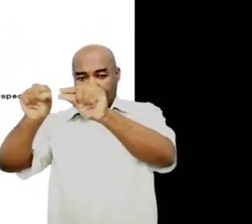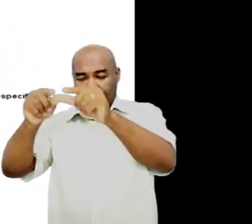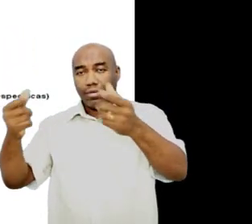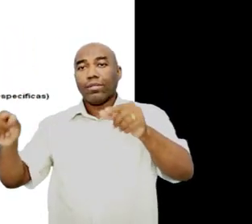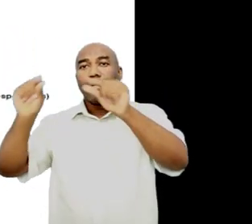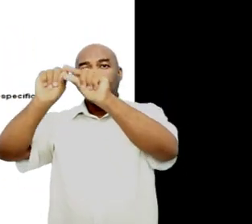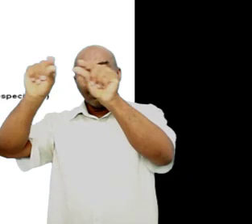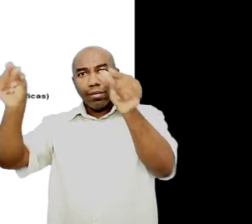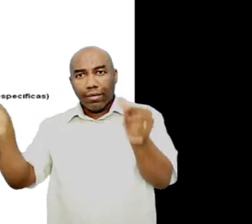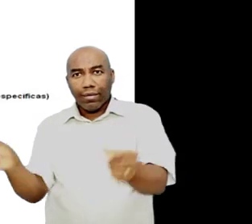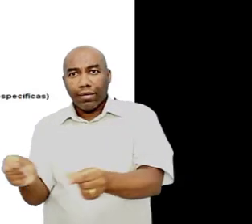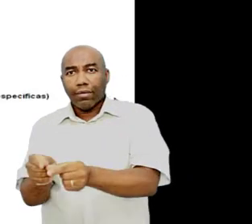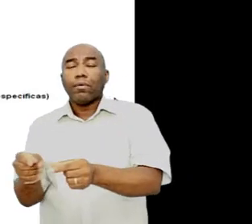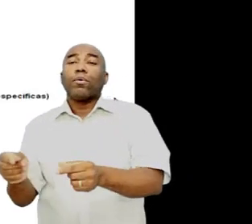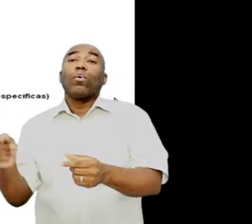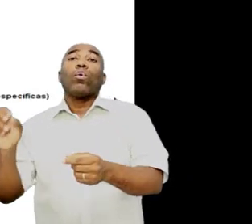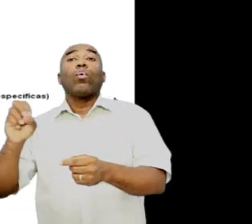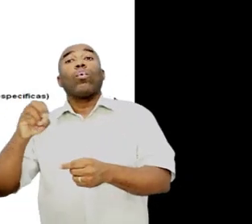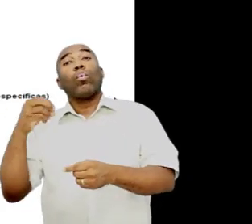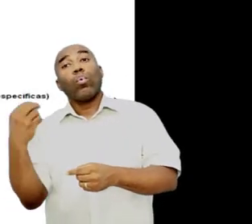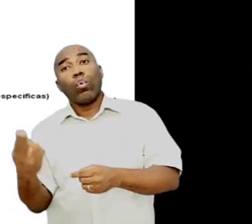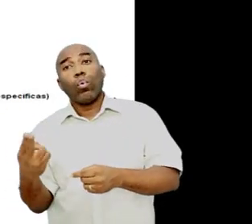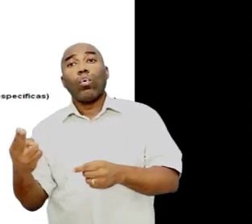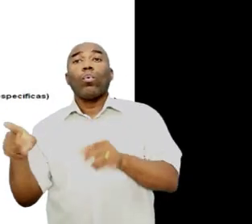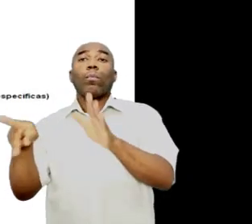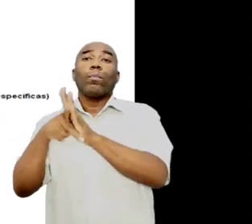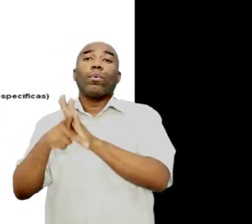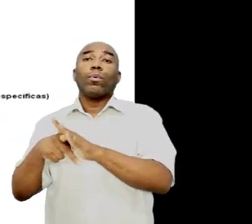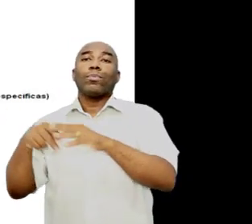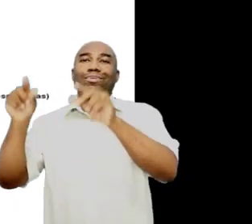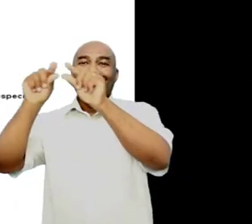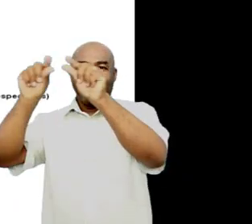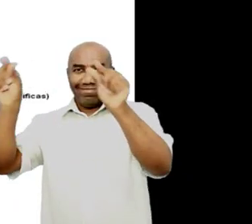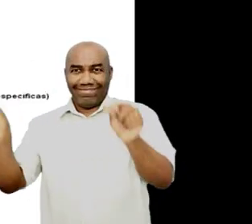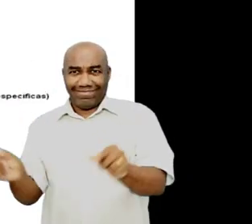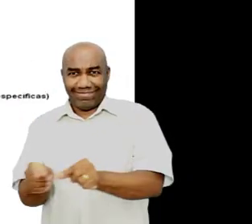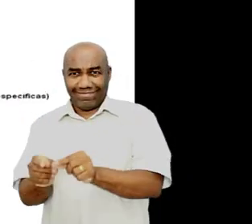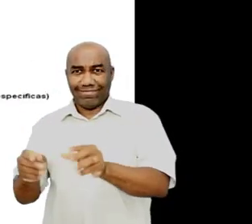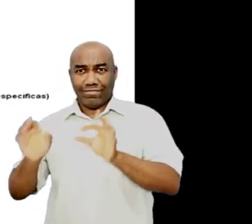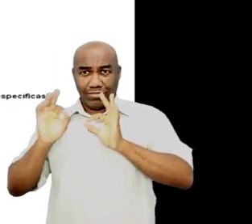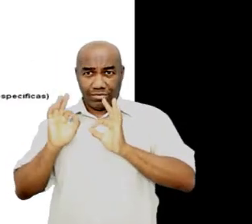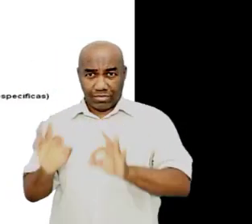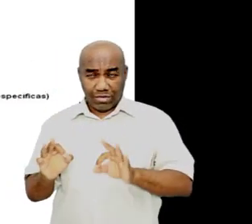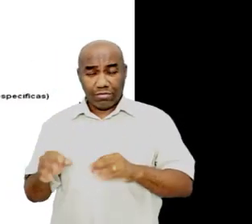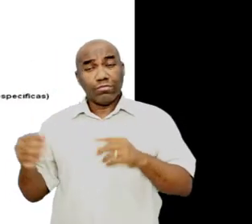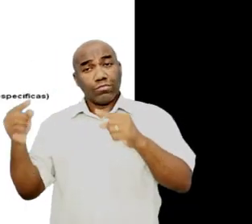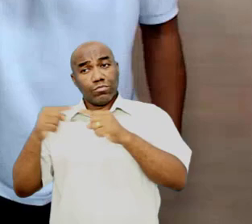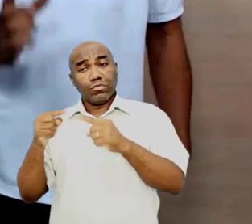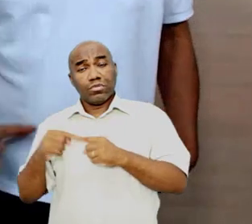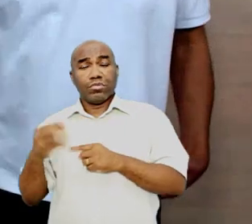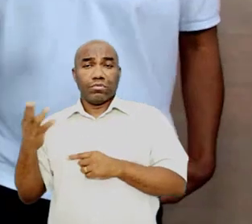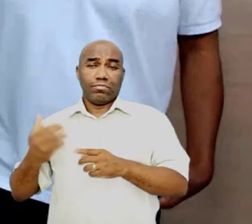de capsulado ou envelopado. Ele contém uma cápsula externa.